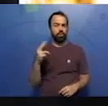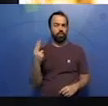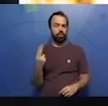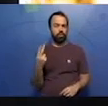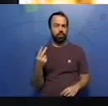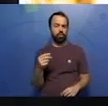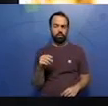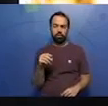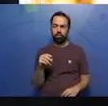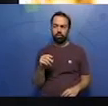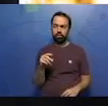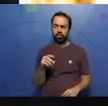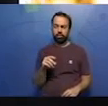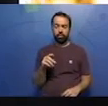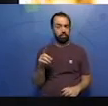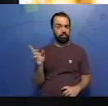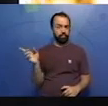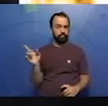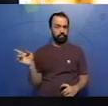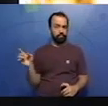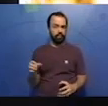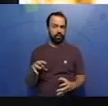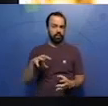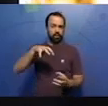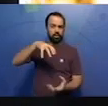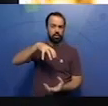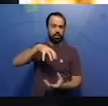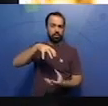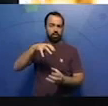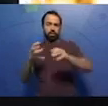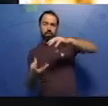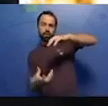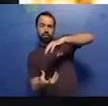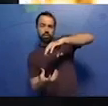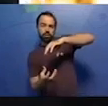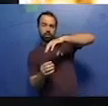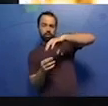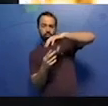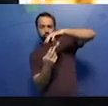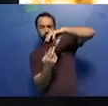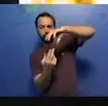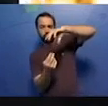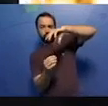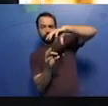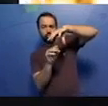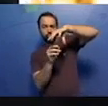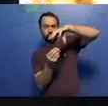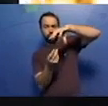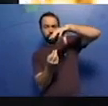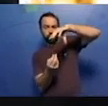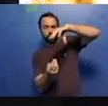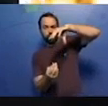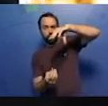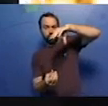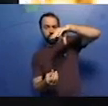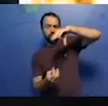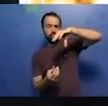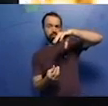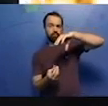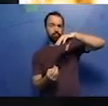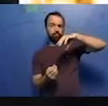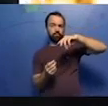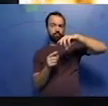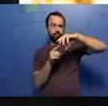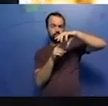A pessoa que tem um desse, uma ampulheta, ela vira e toda a areia colorida que tem aqui passa dessa parte do